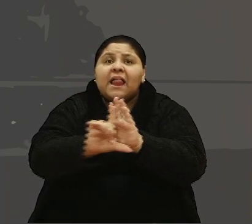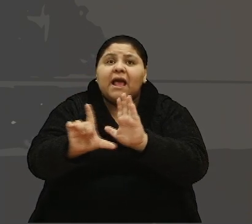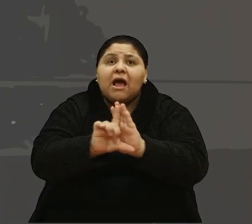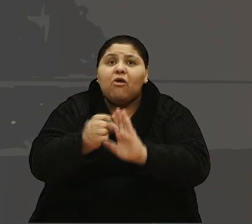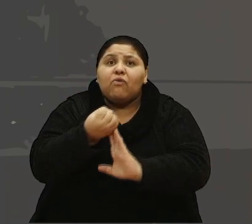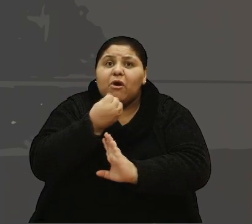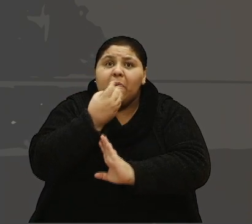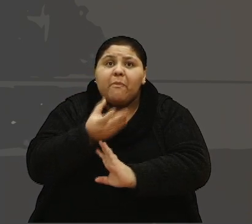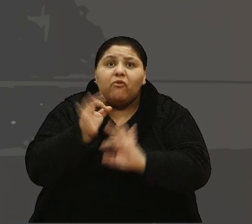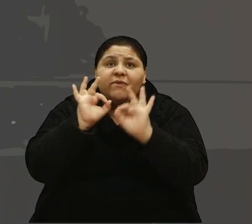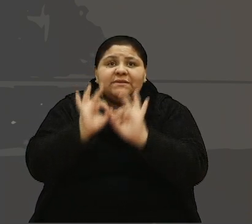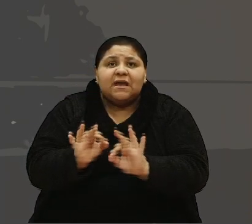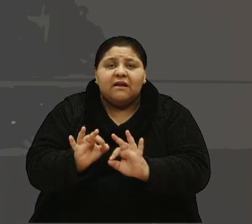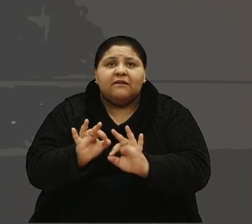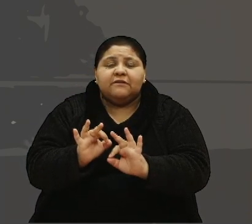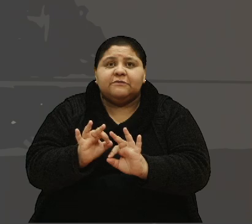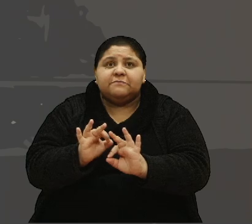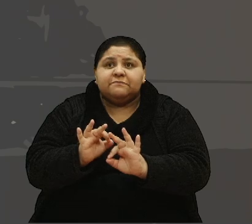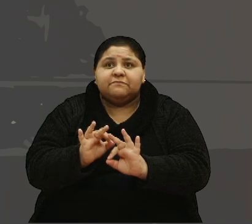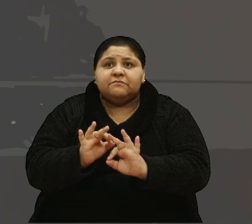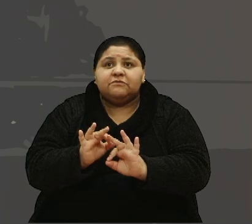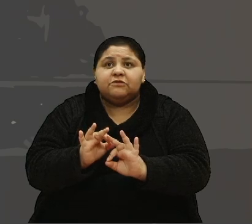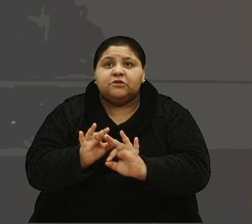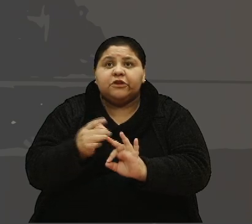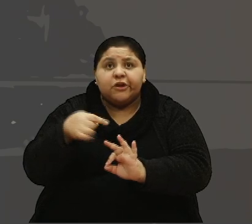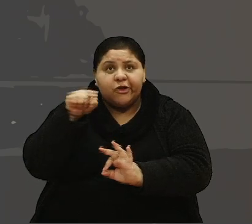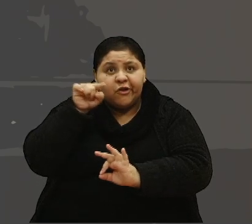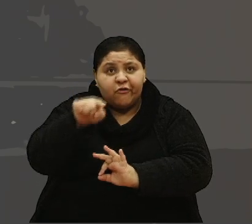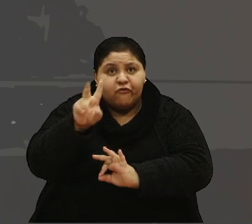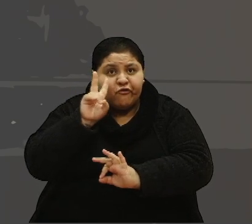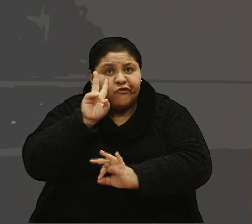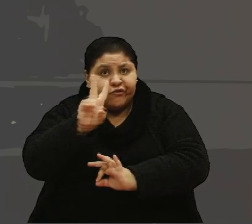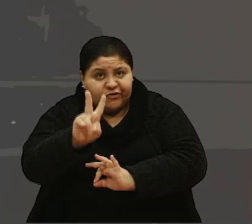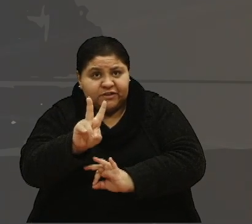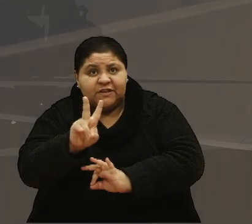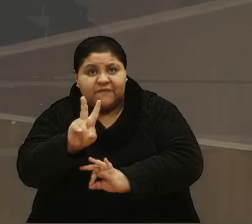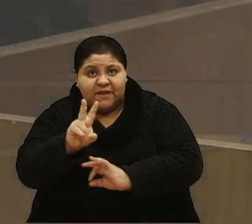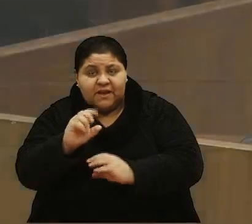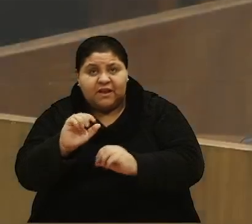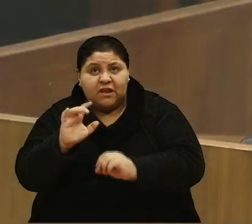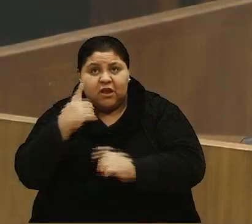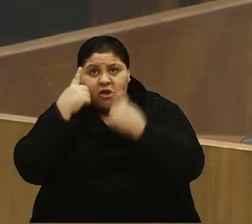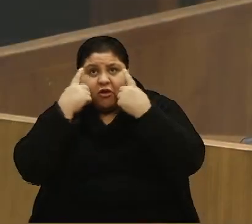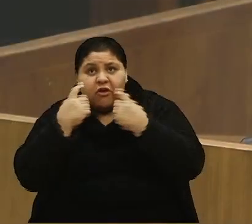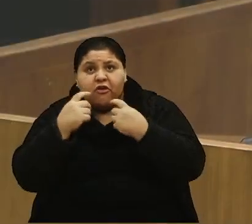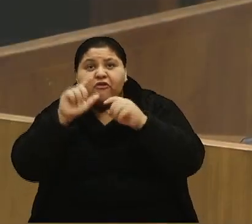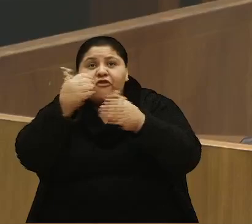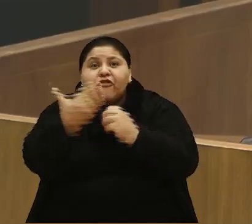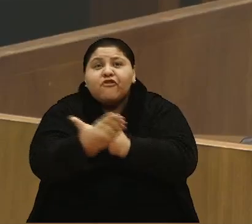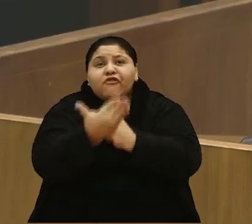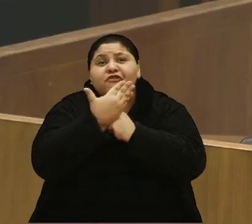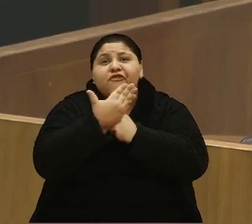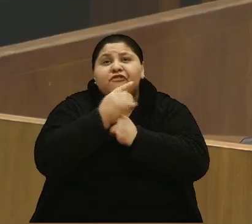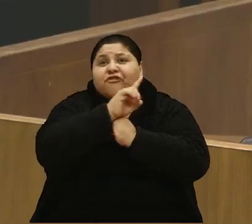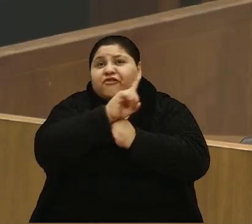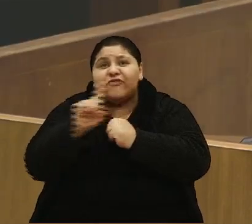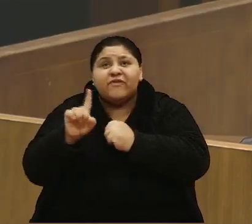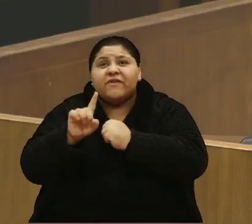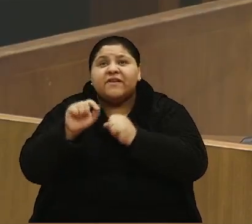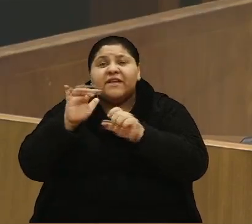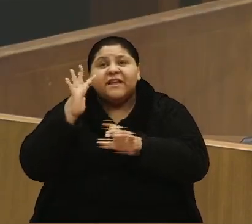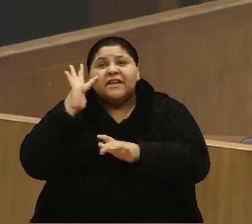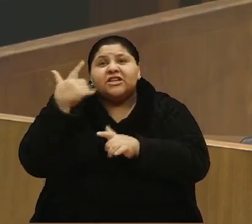é correto, nobres colegas. Que quando vocês enxergarem uma situação assim, vocês nos ajudem a dizer que não é assim que a gente resolve os